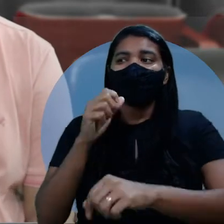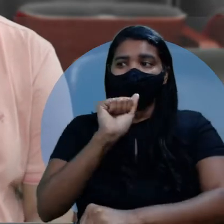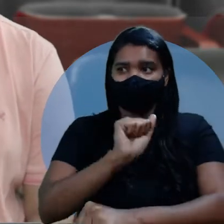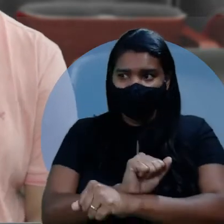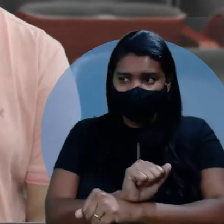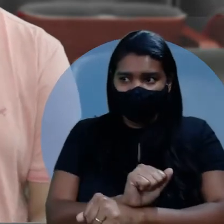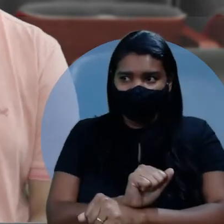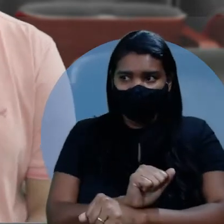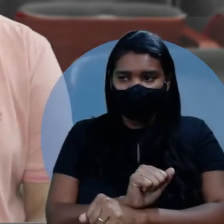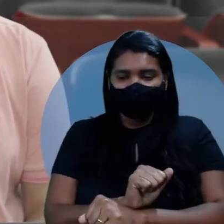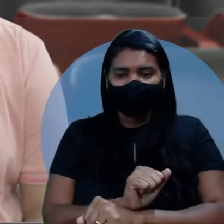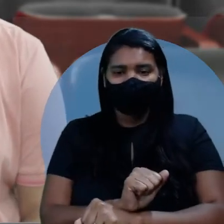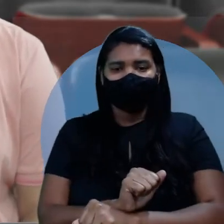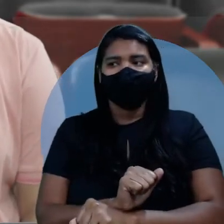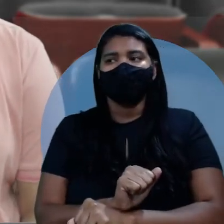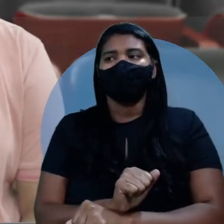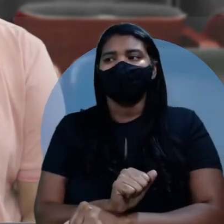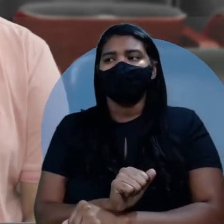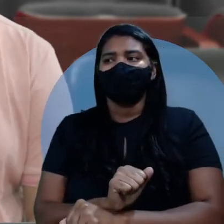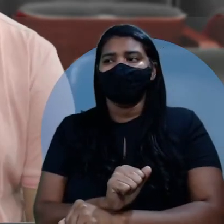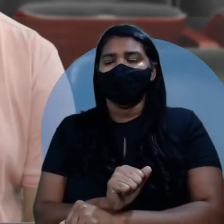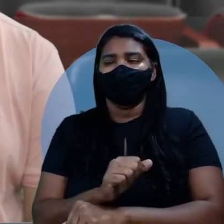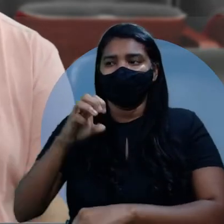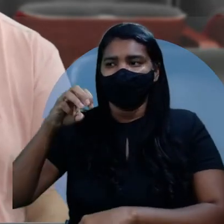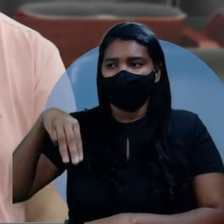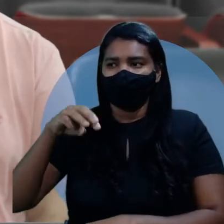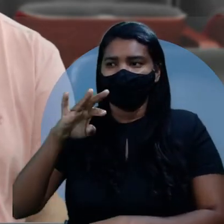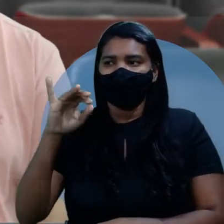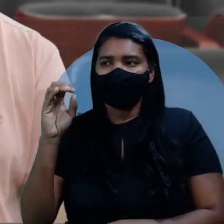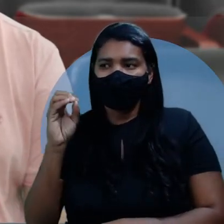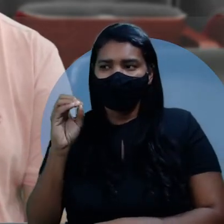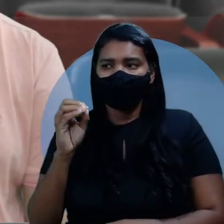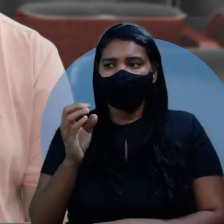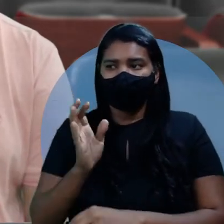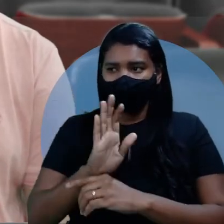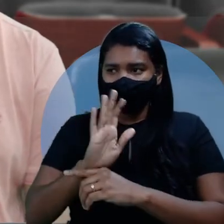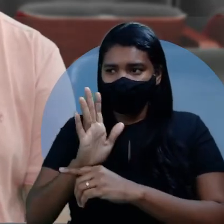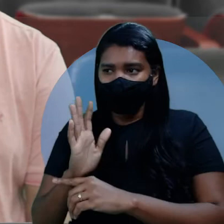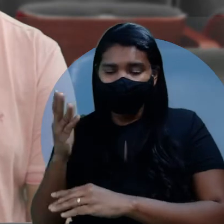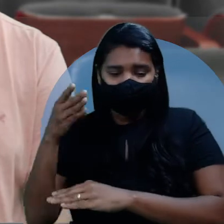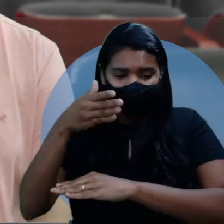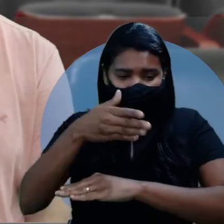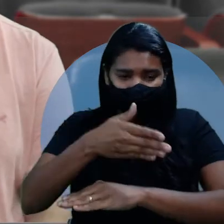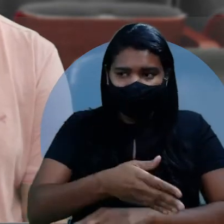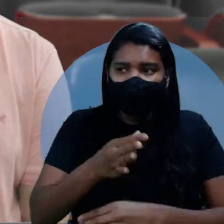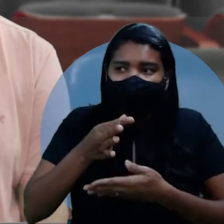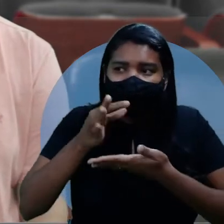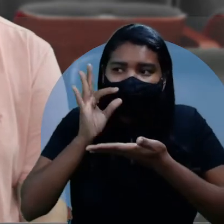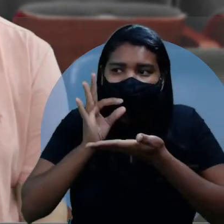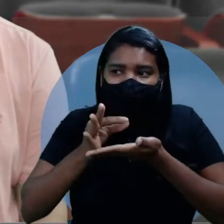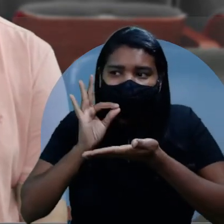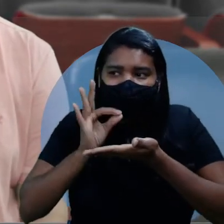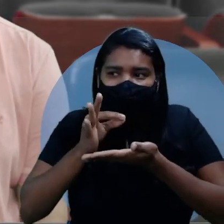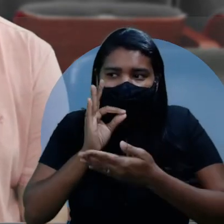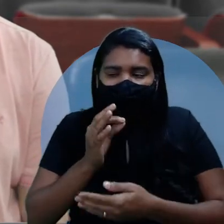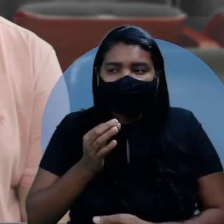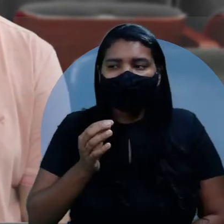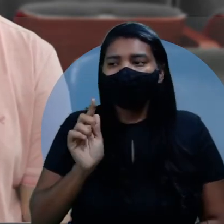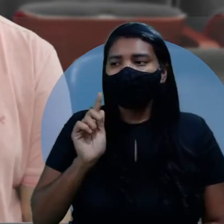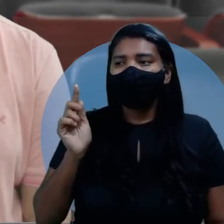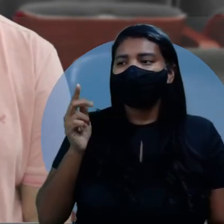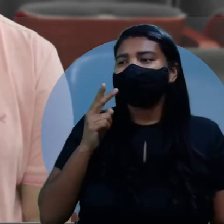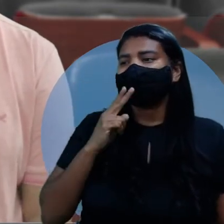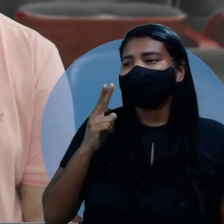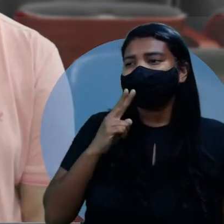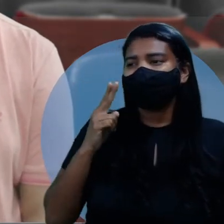recreio dos adultos. Intervalo. Um intervalozinho, onde os adultos iam para esse hall, tomar um cafezinho, tomar um refrigerante e fumar